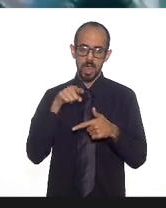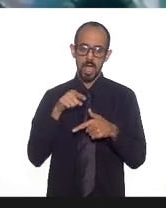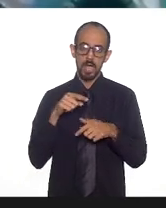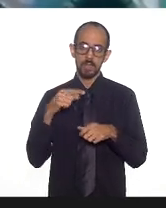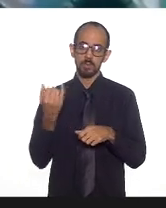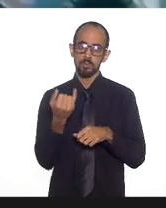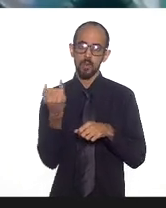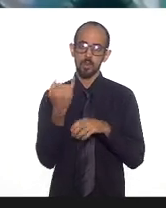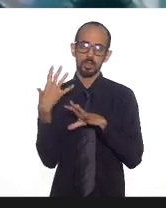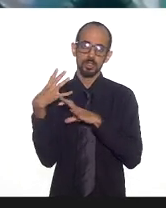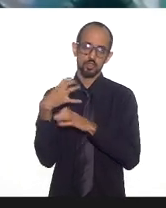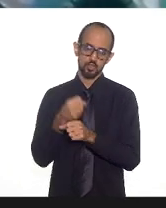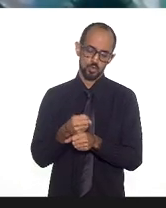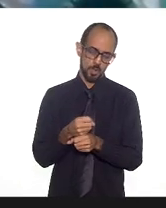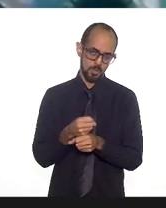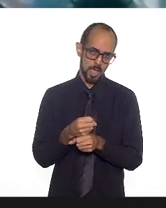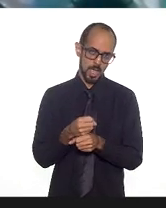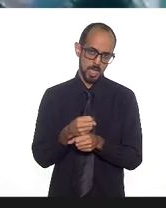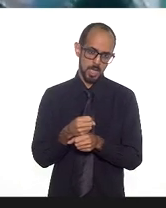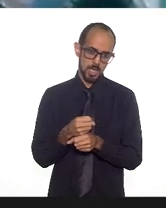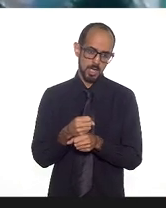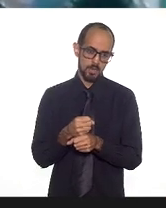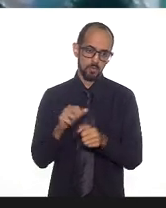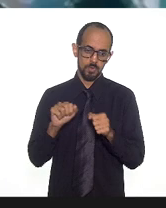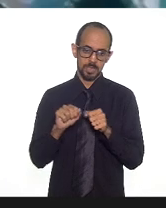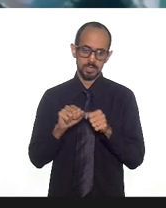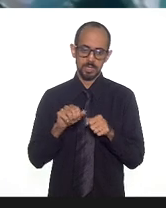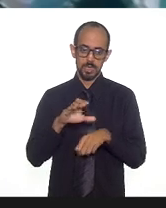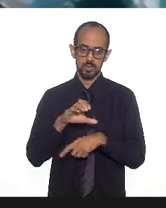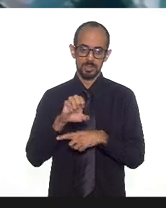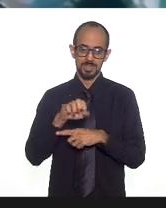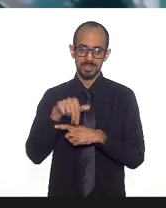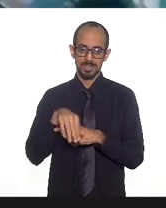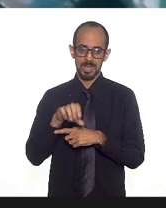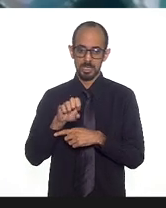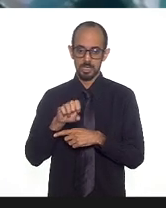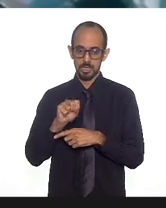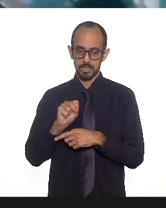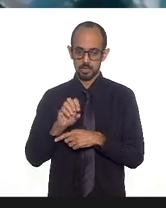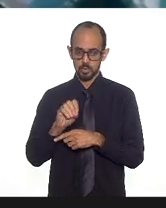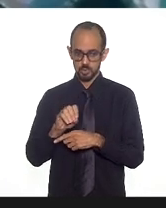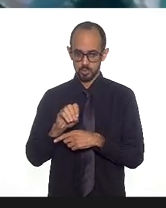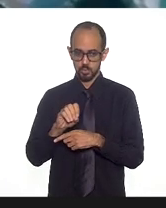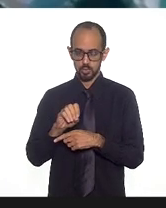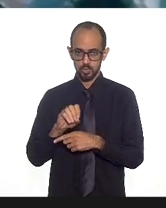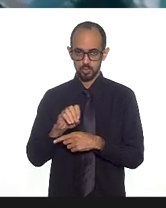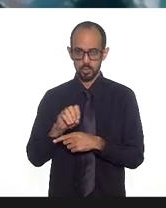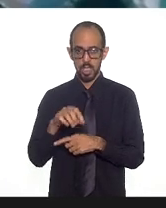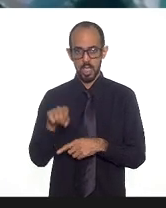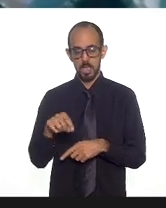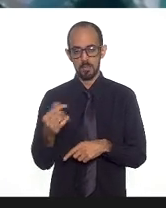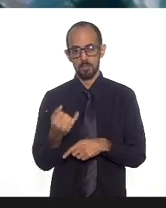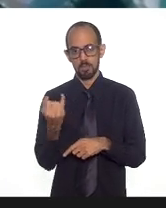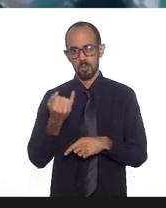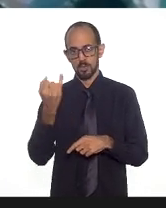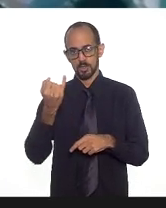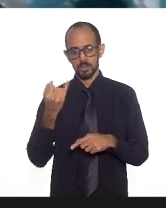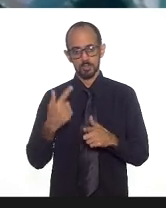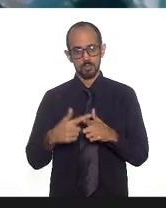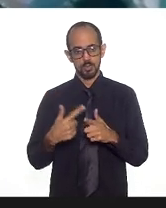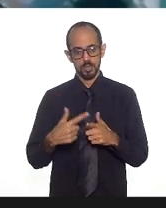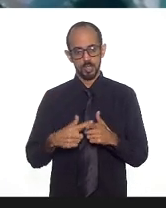né? Fazer o censo agora, no momento em que a gente está em ensino remoto, em que esses alunos não